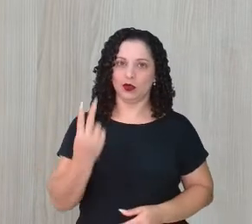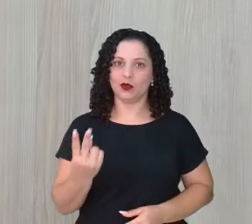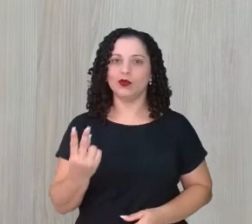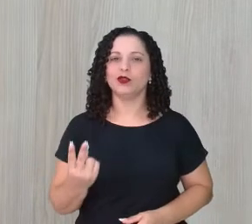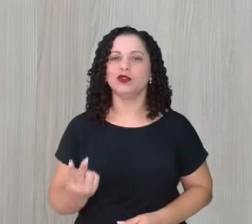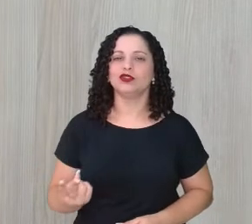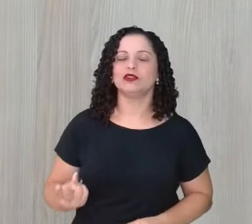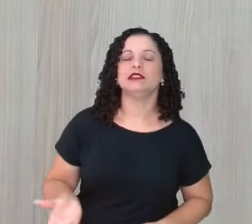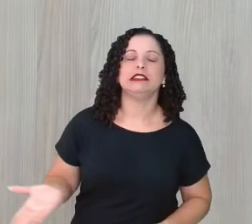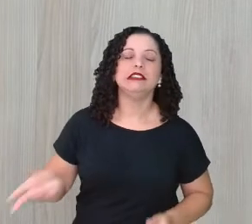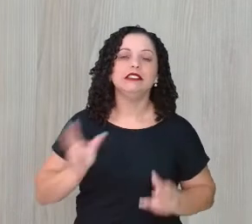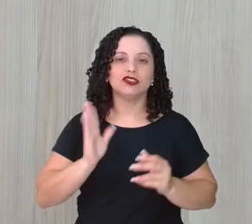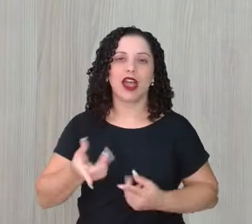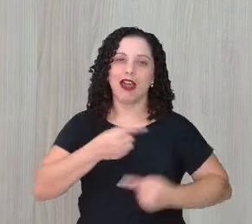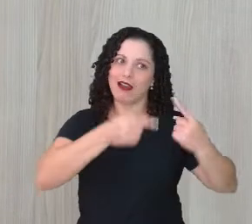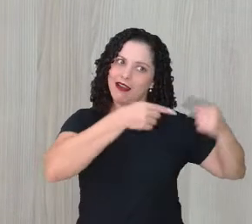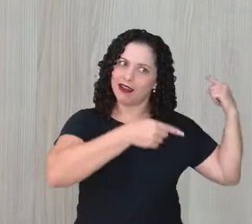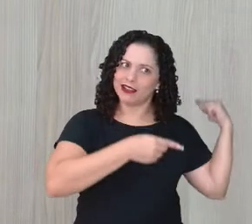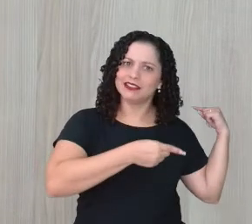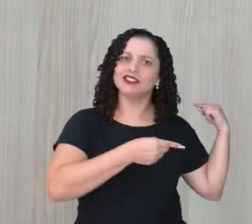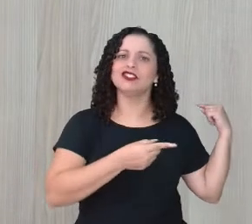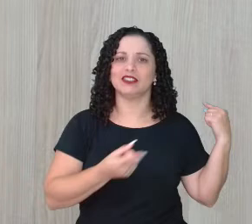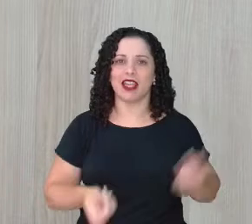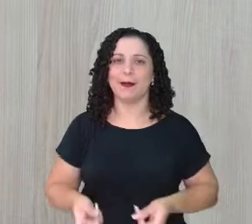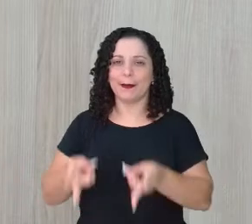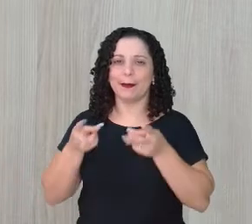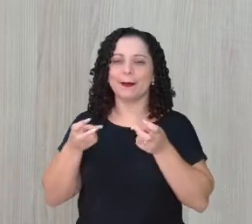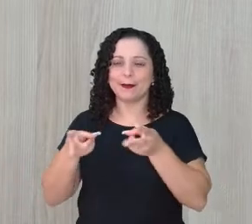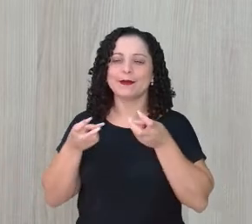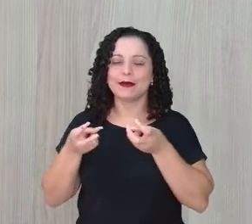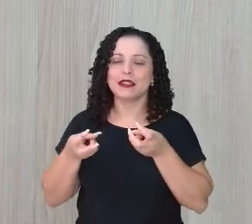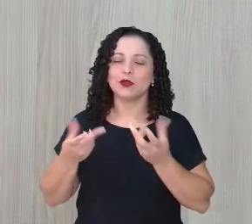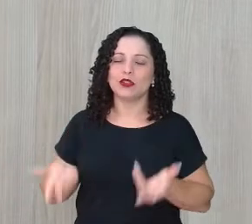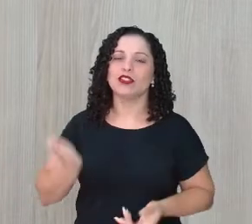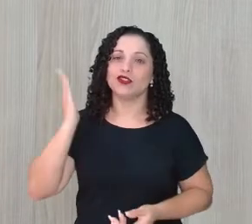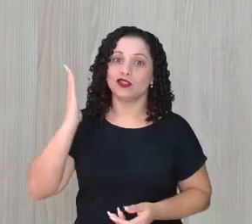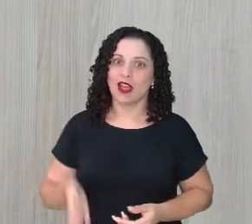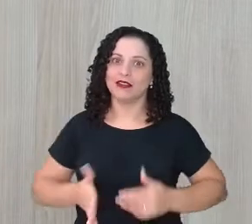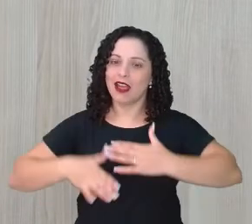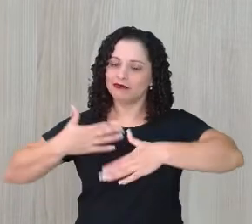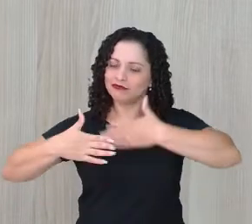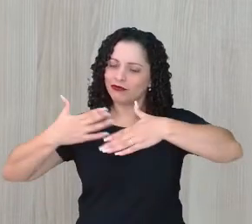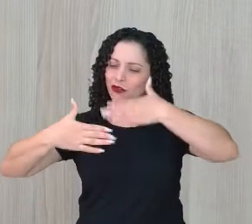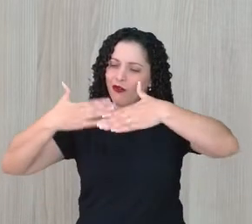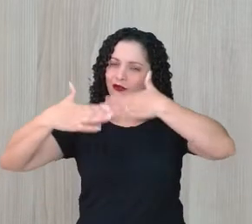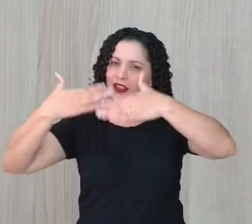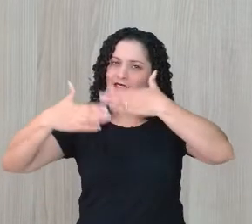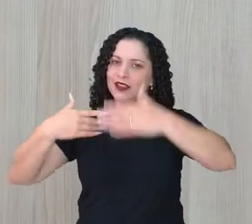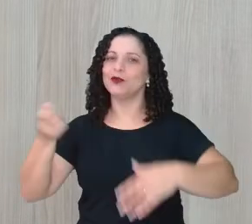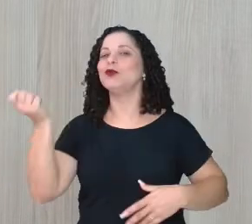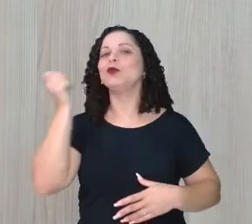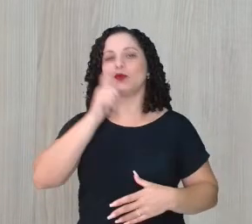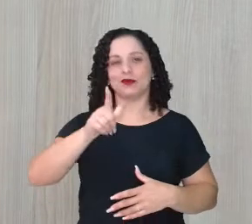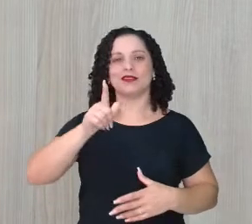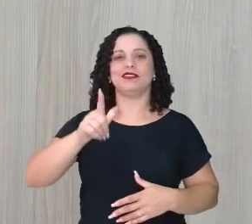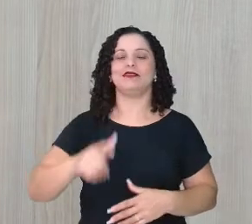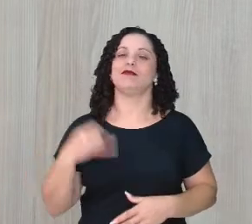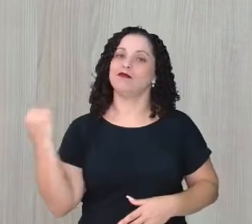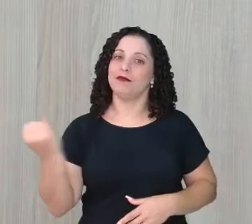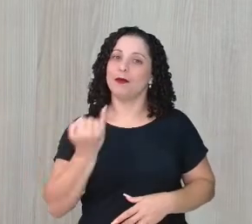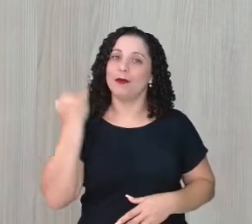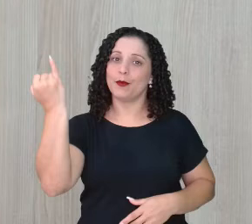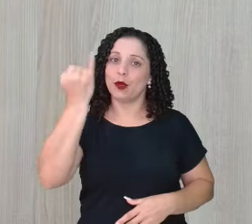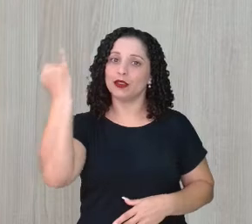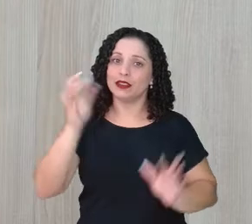Quer dizer, foi detectado numa época, não foi tardia, e aí ele já está desenvolvendo muito bem. Então é importante que a família